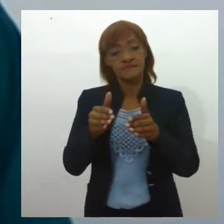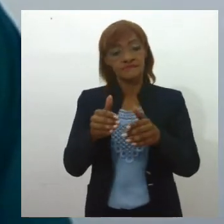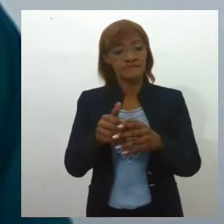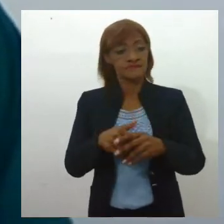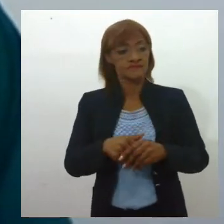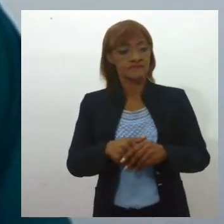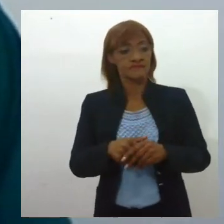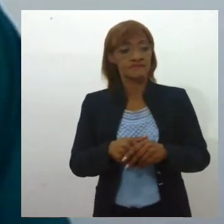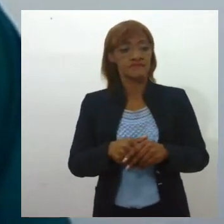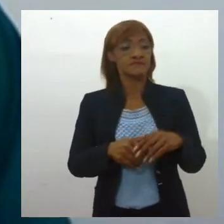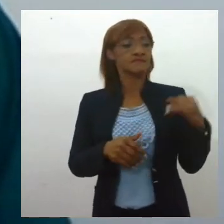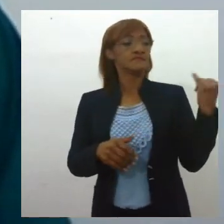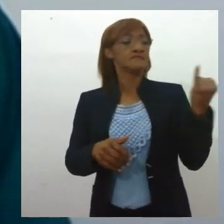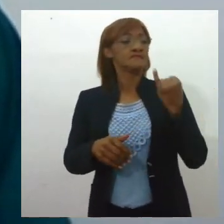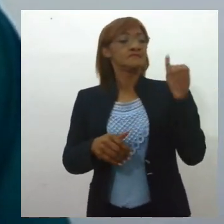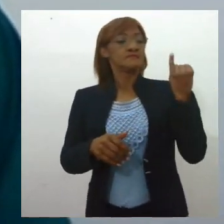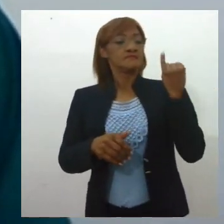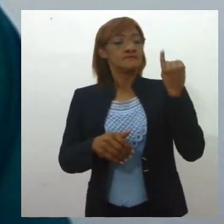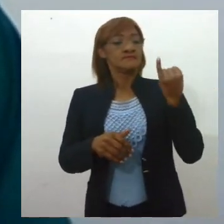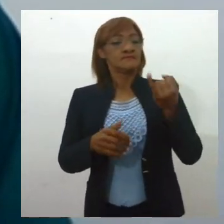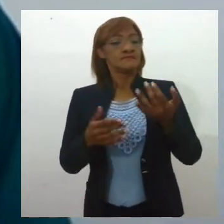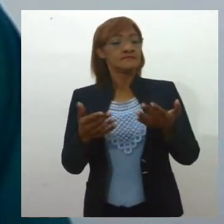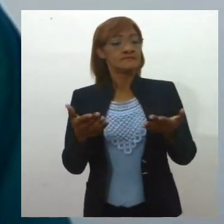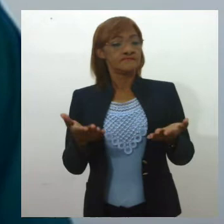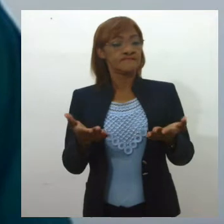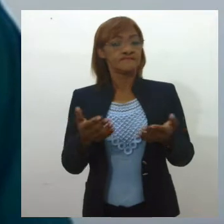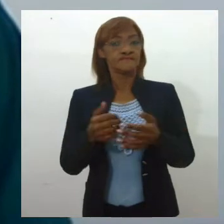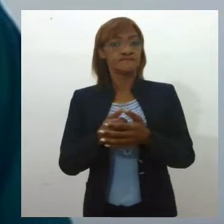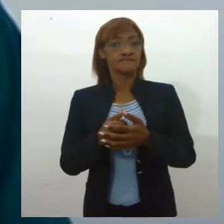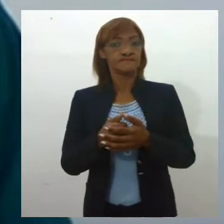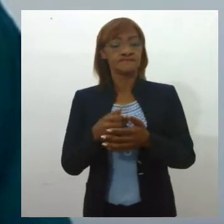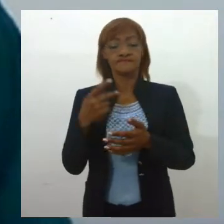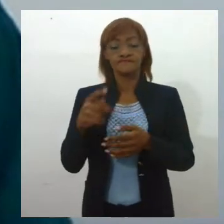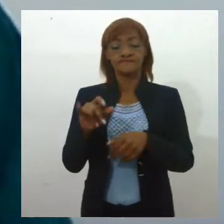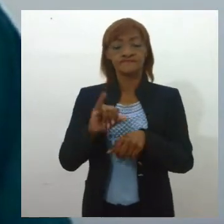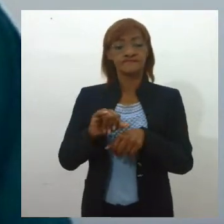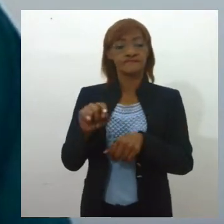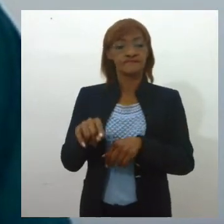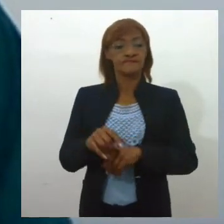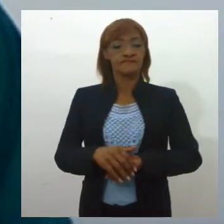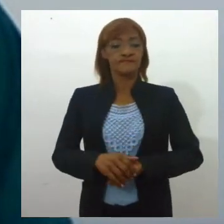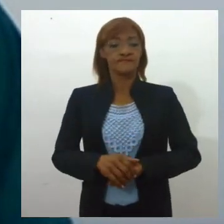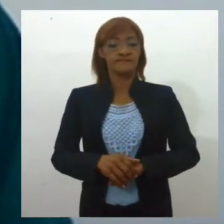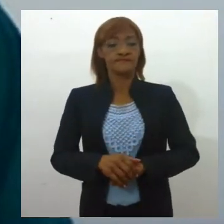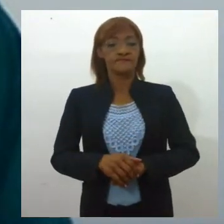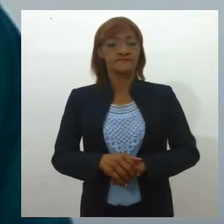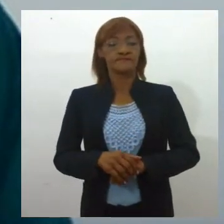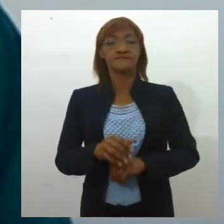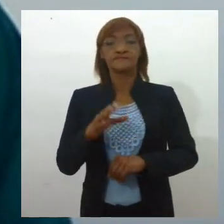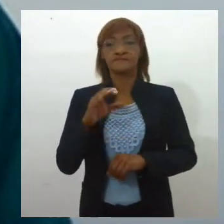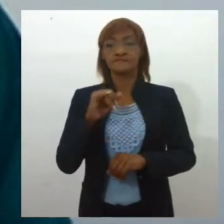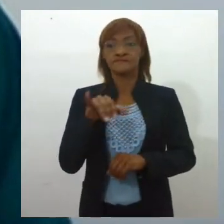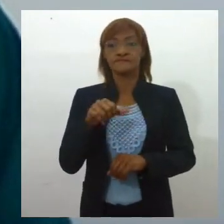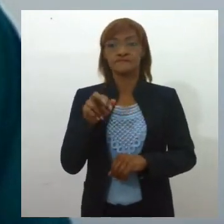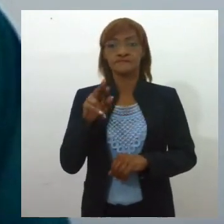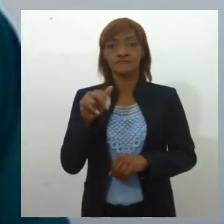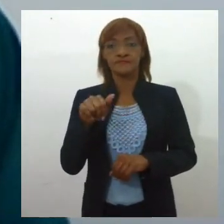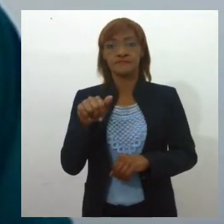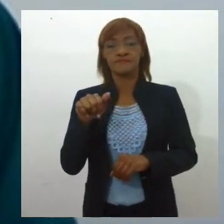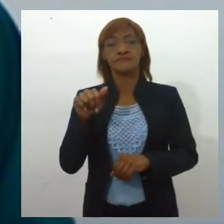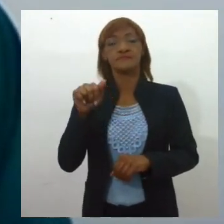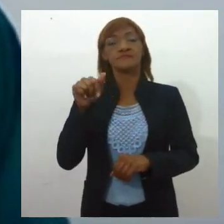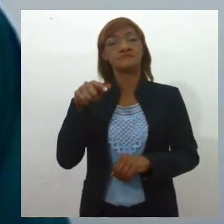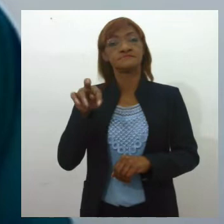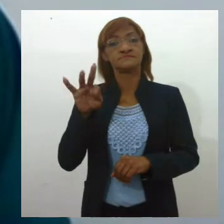que são essenciais para o abastecimento, como Poxinha, aqui na capital sergipana, o Jacarecica, ali para a região da Baiana,